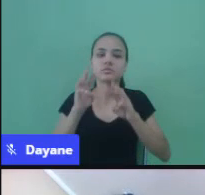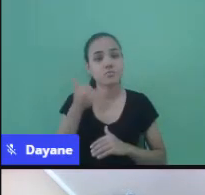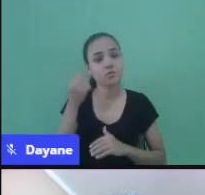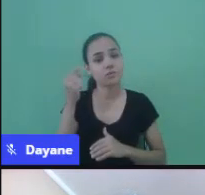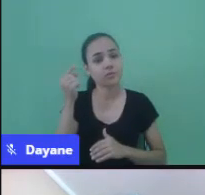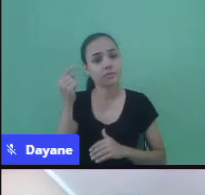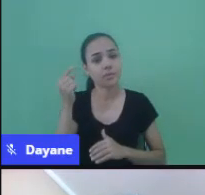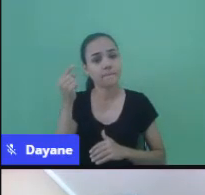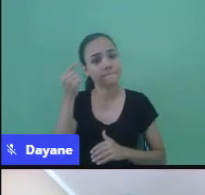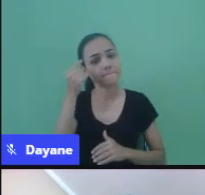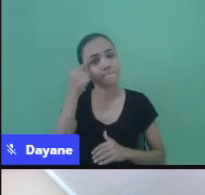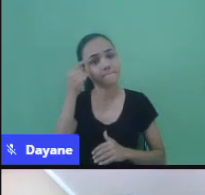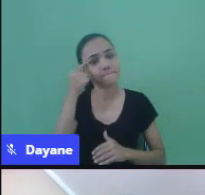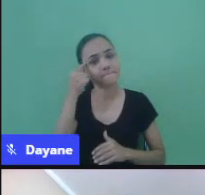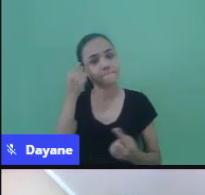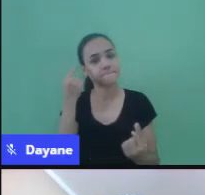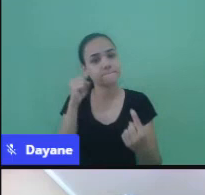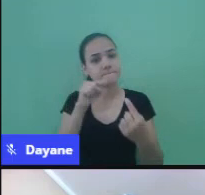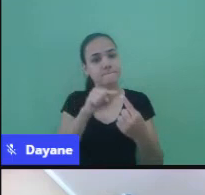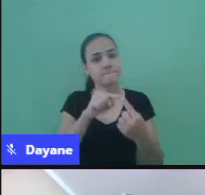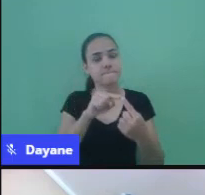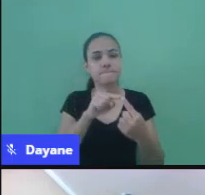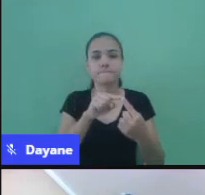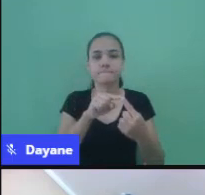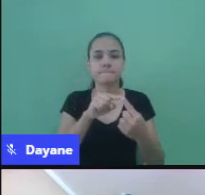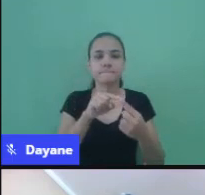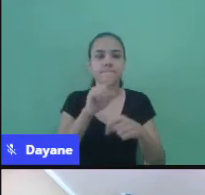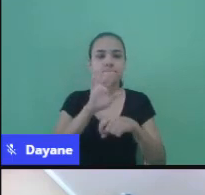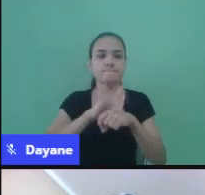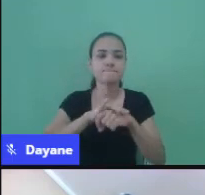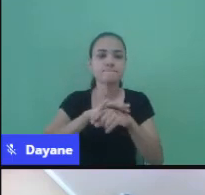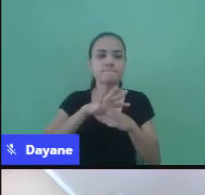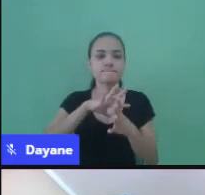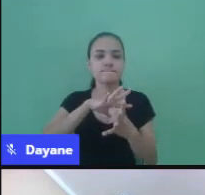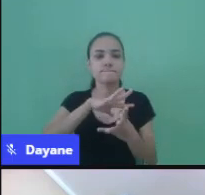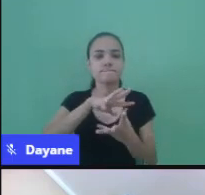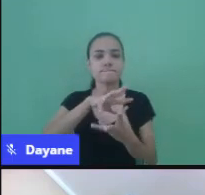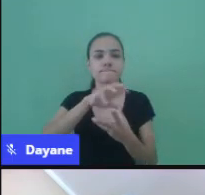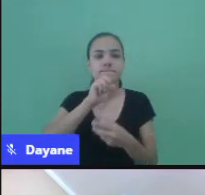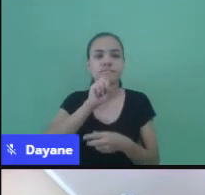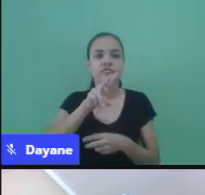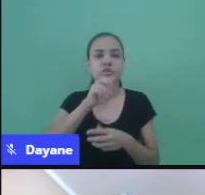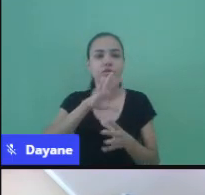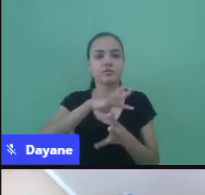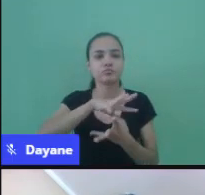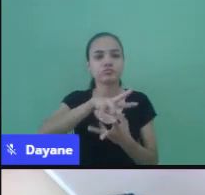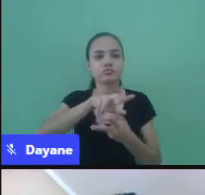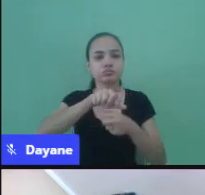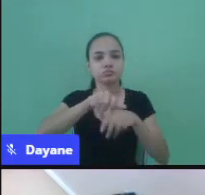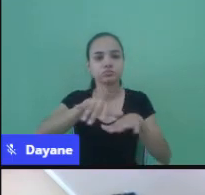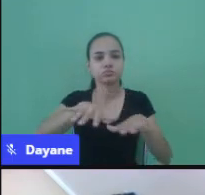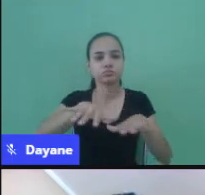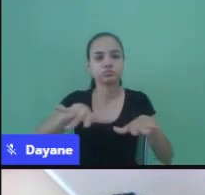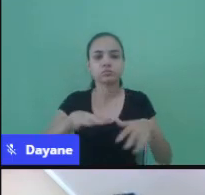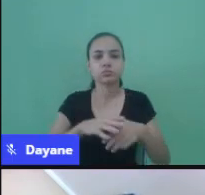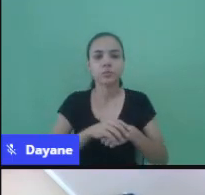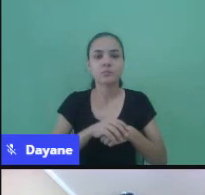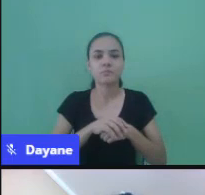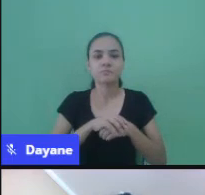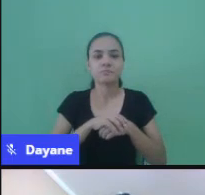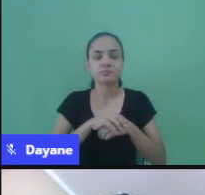pandemia. Então, cada vez mais a gente tem colocado elementos aí